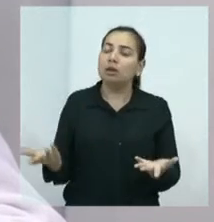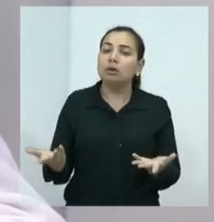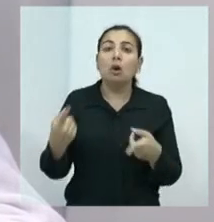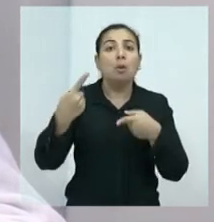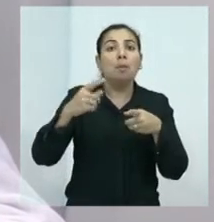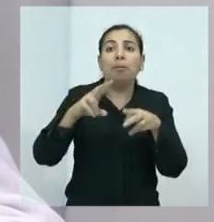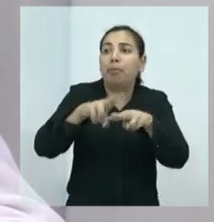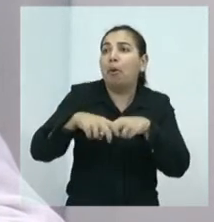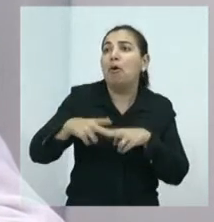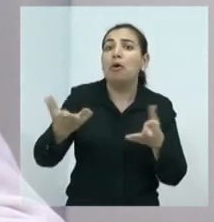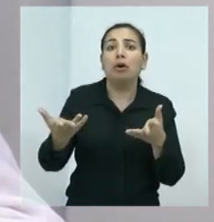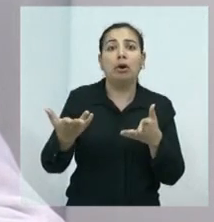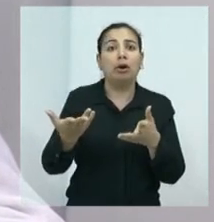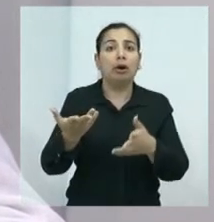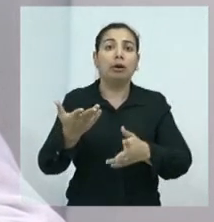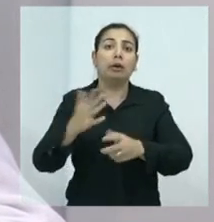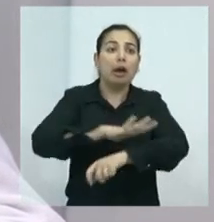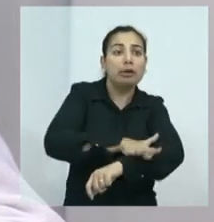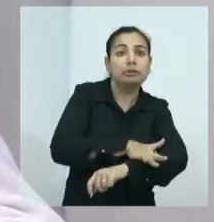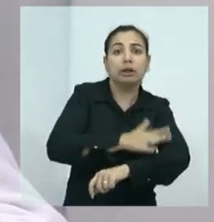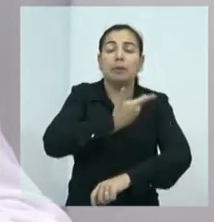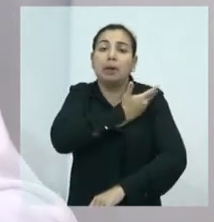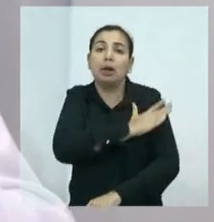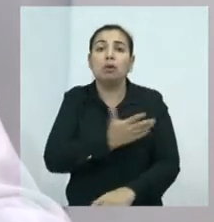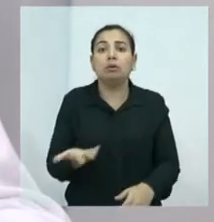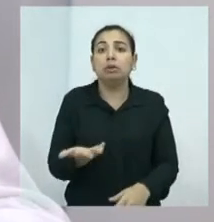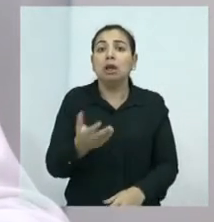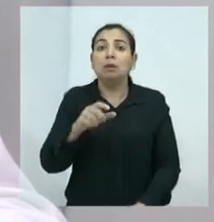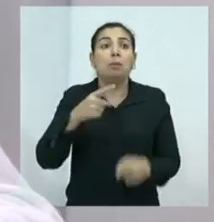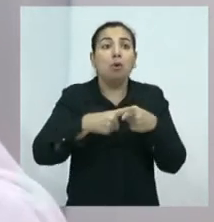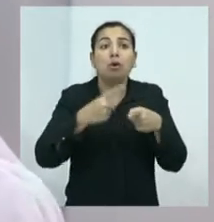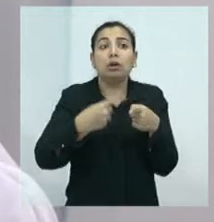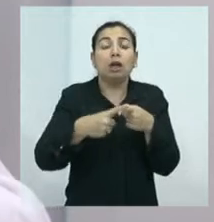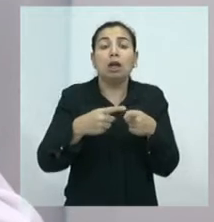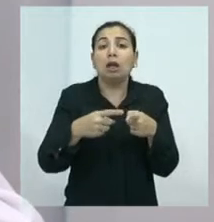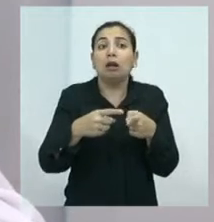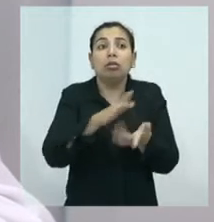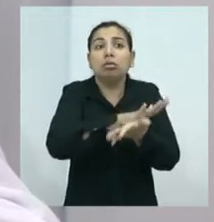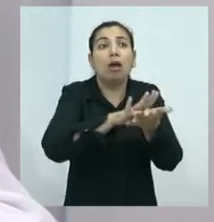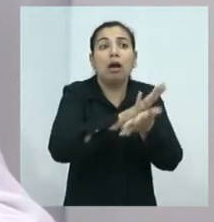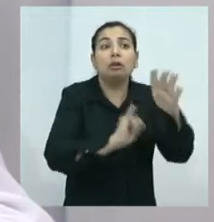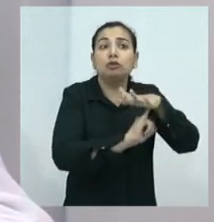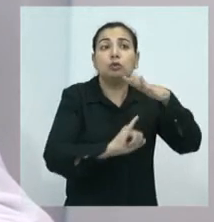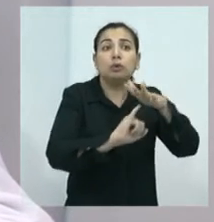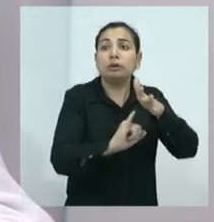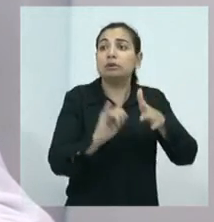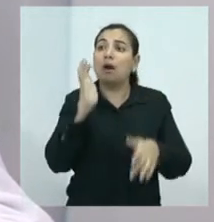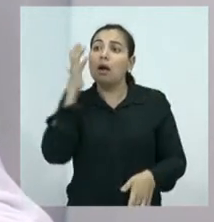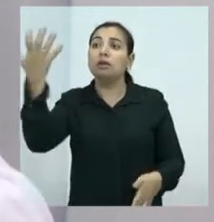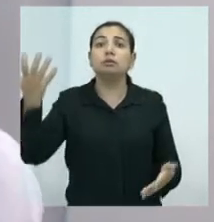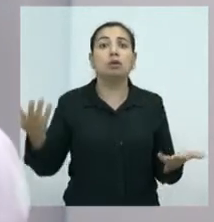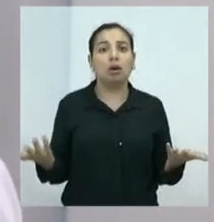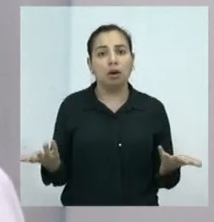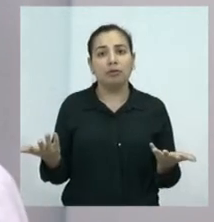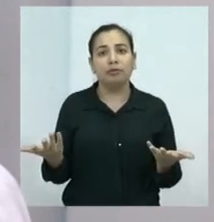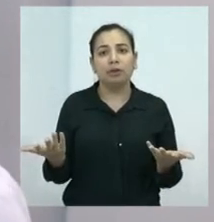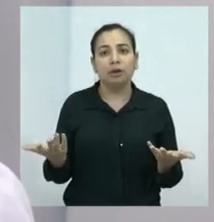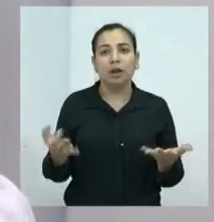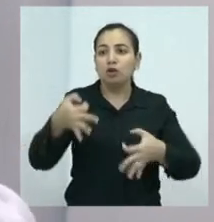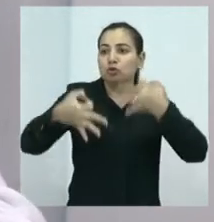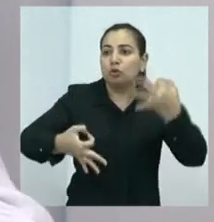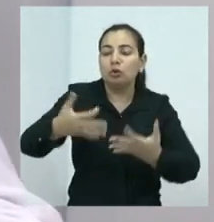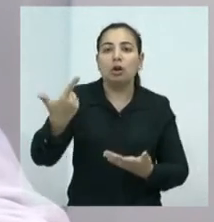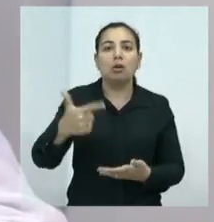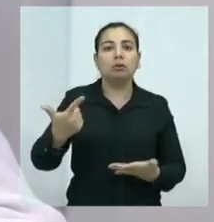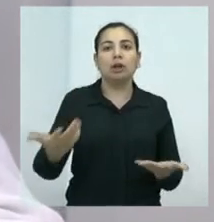preconceito, se a universidade ou se nós não tomarmos uma posição de como a universidade deve se portar